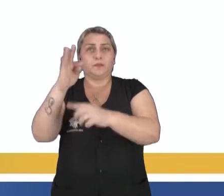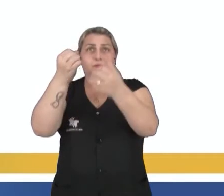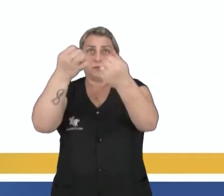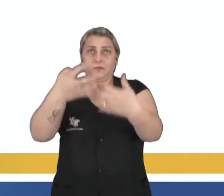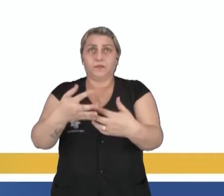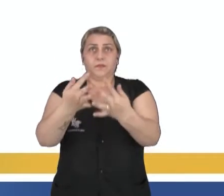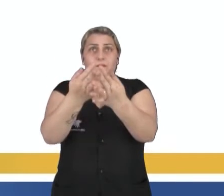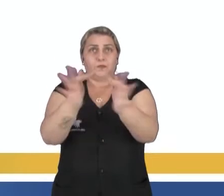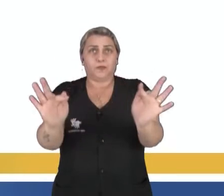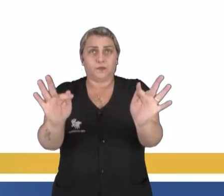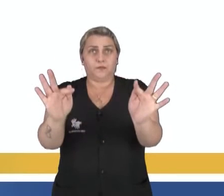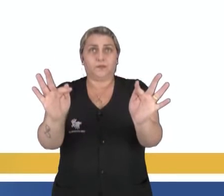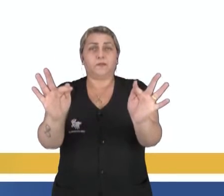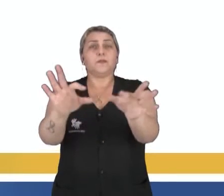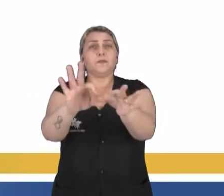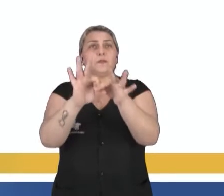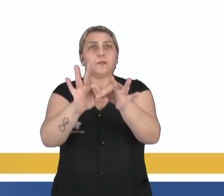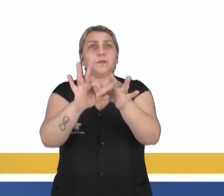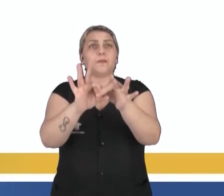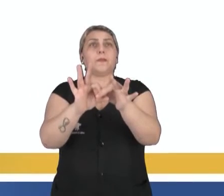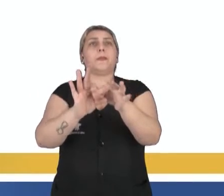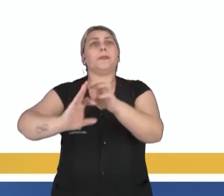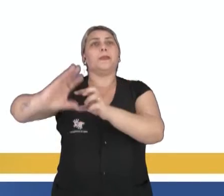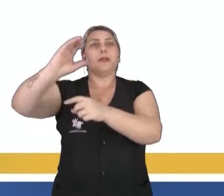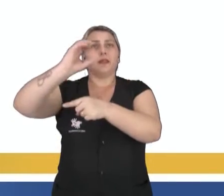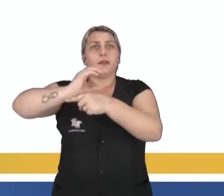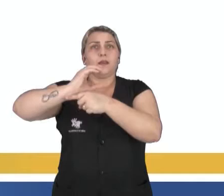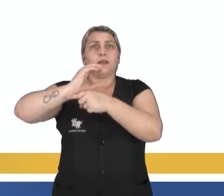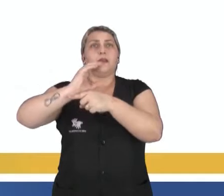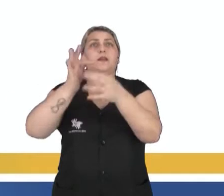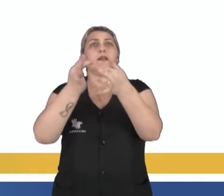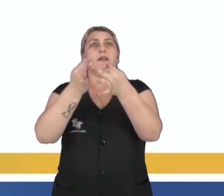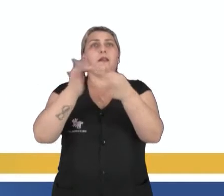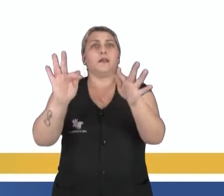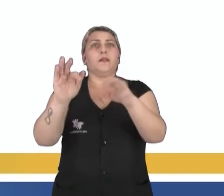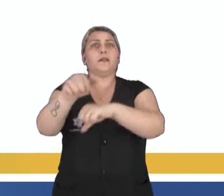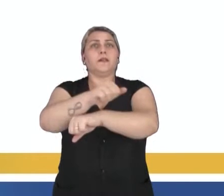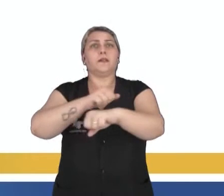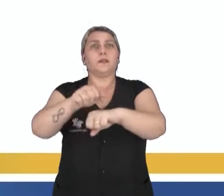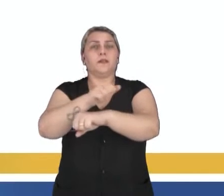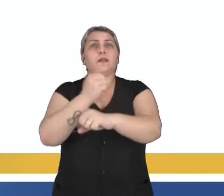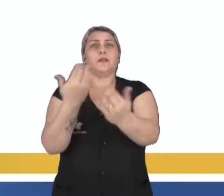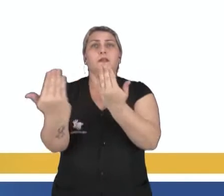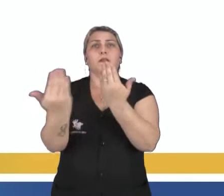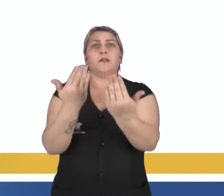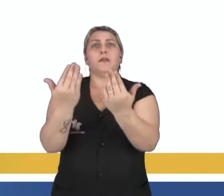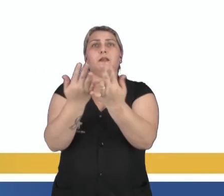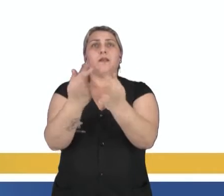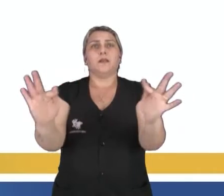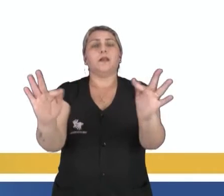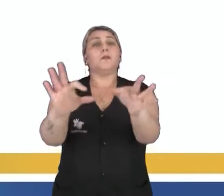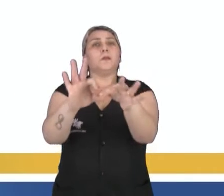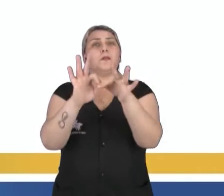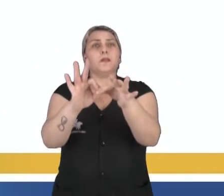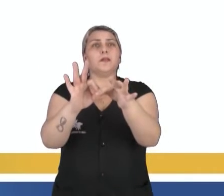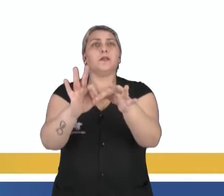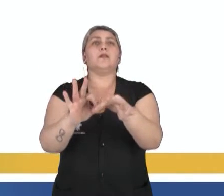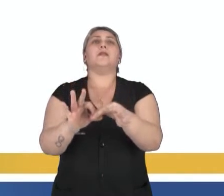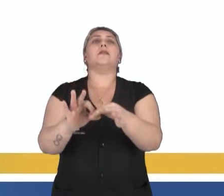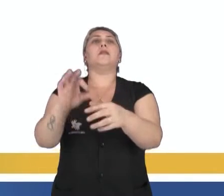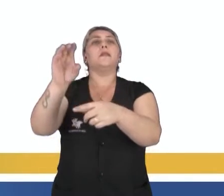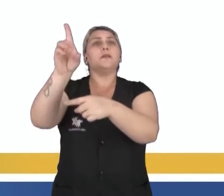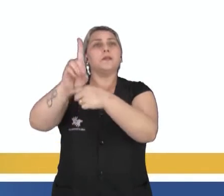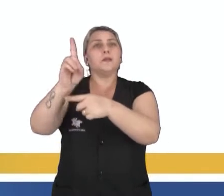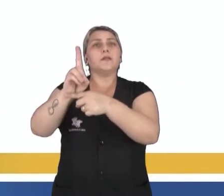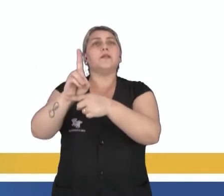explicativas simples e simples conectivos ou subordinadas adverbiais comparativas simples